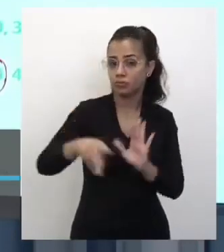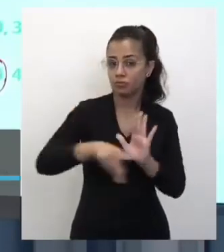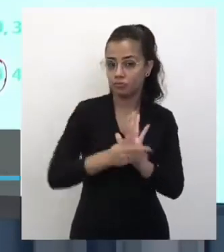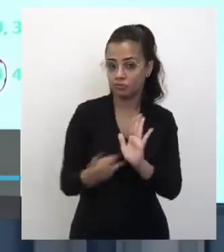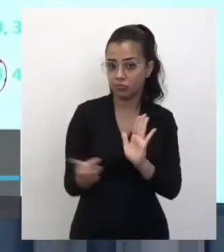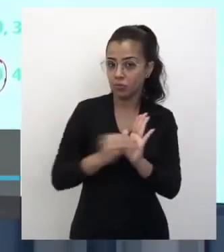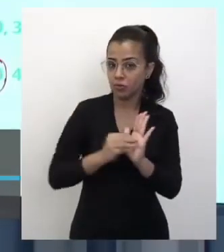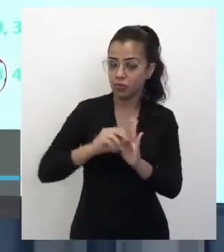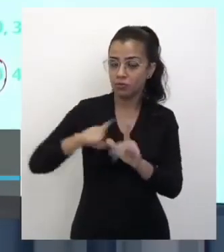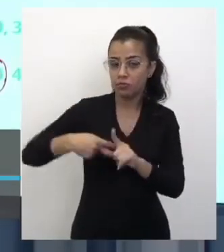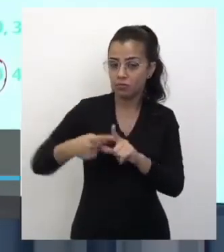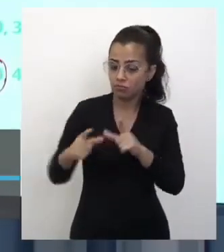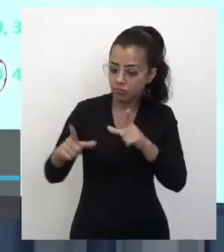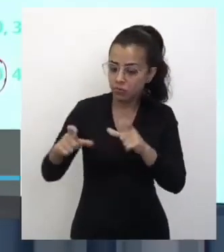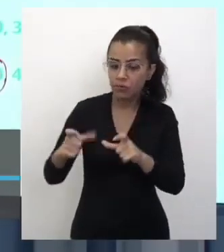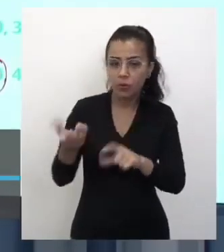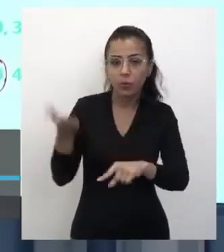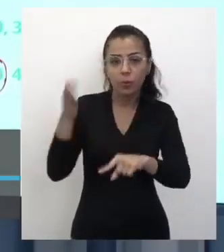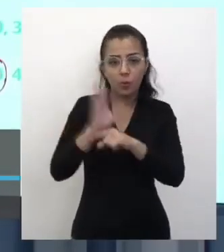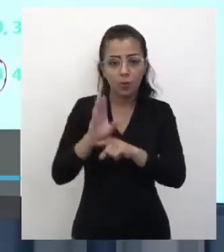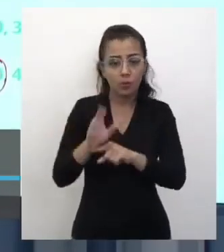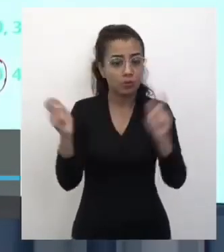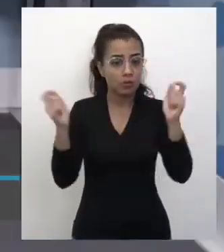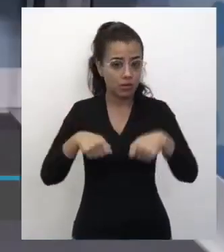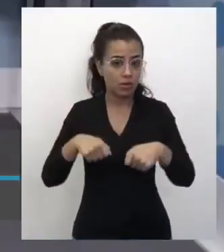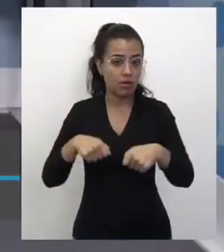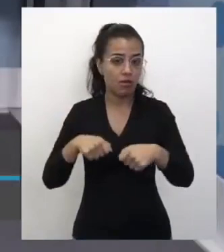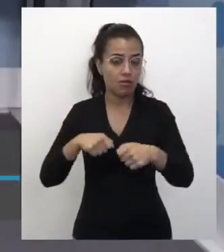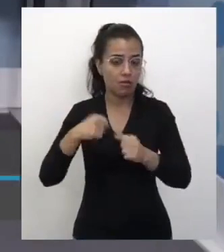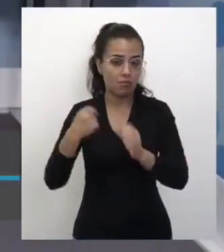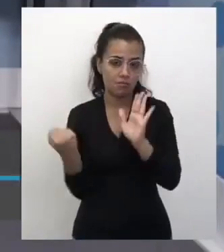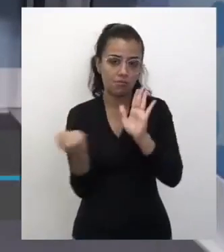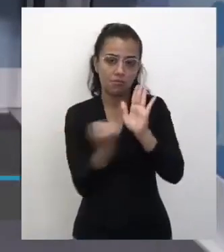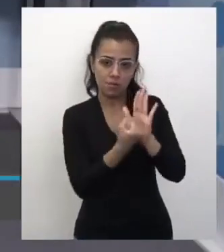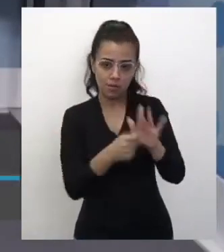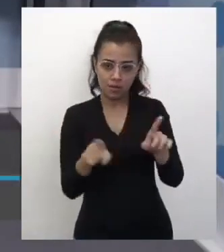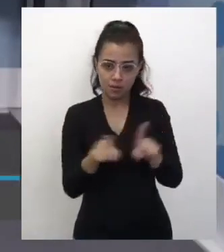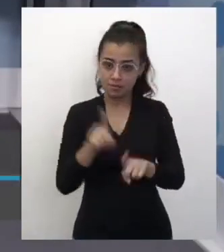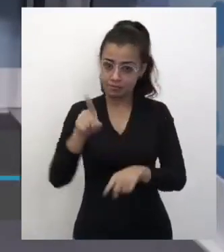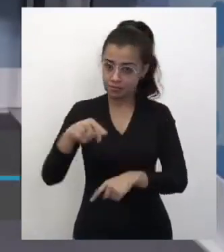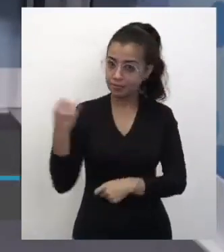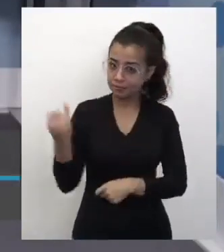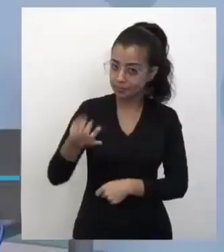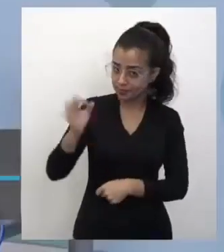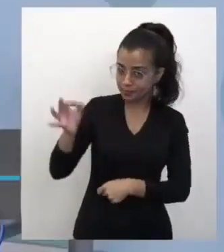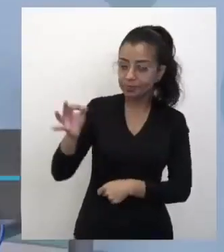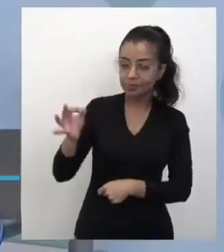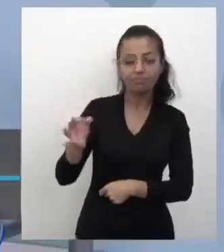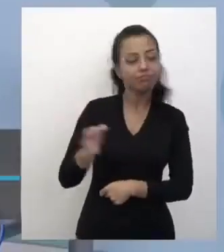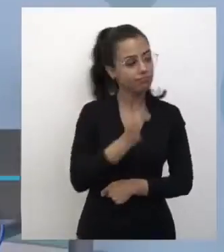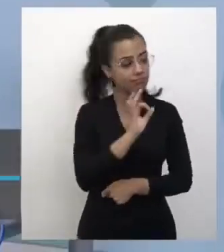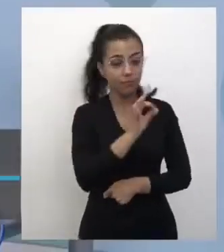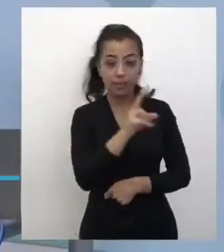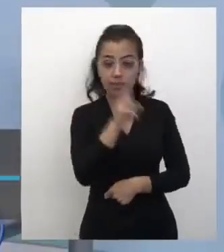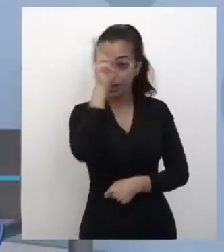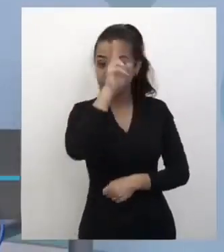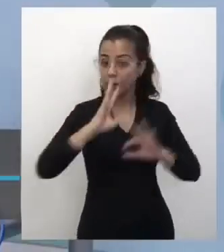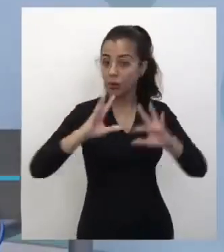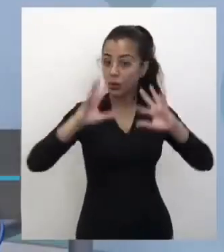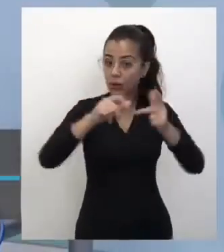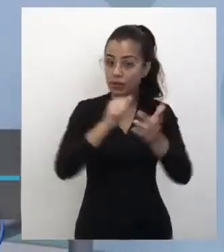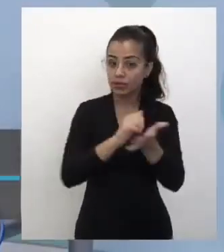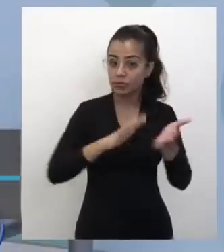aquela foto do caderno se vocês quiserem marcar na rede social, muito importante, né, Osmar? Perfeito. Lembrando que essas atividades estão lá no material